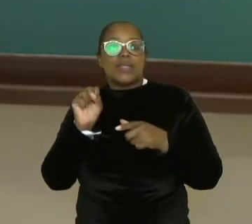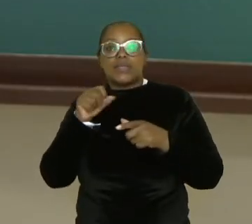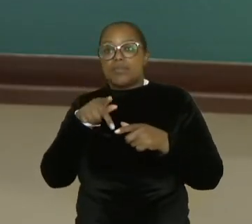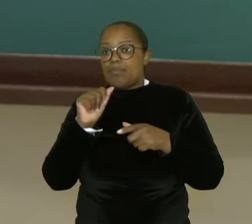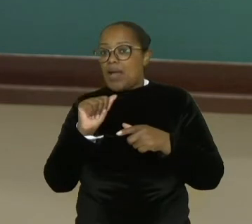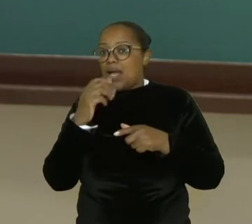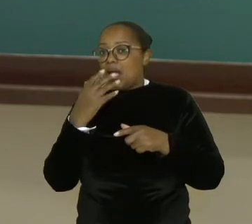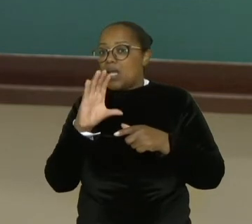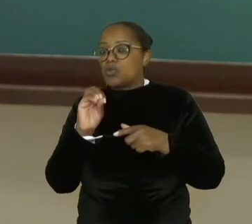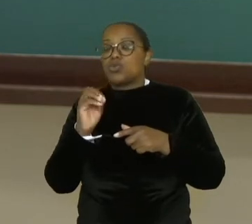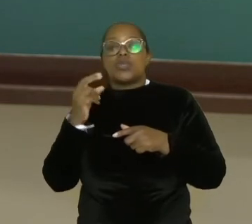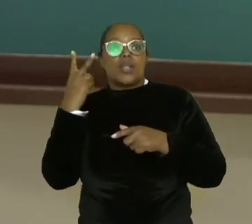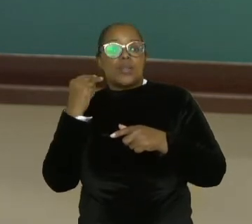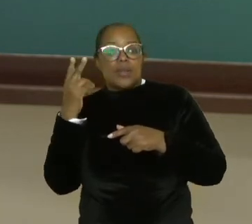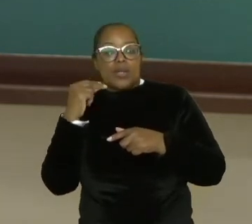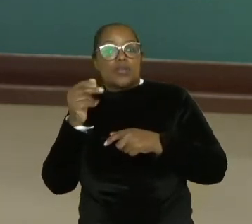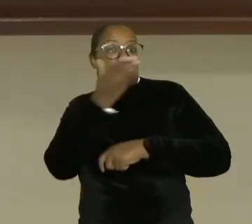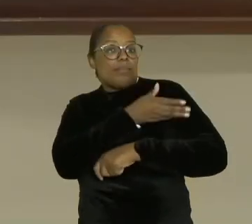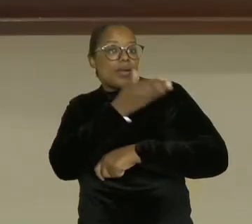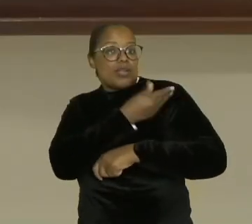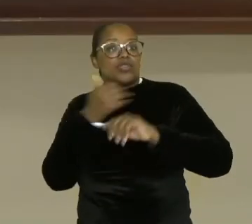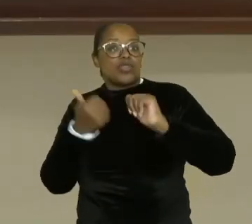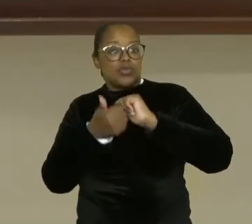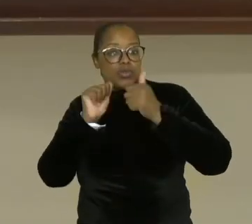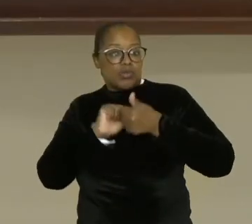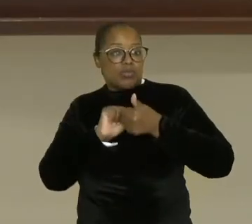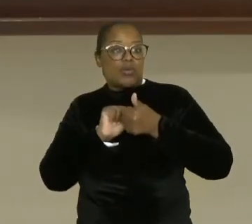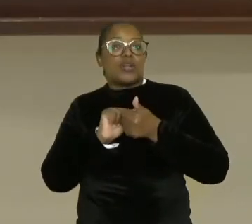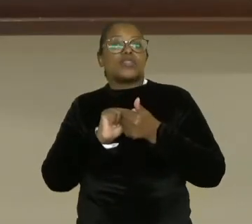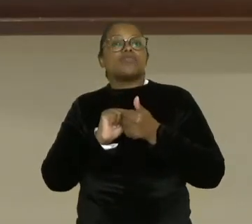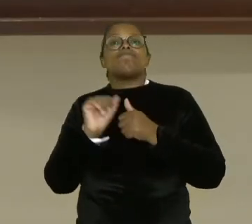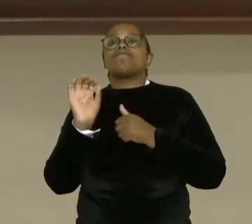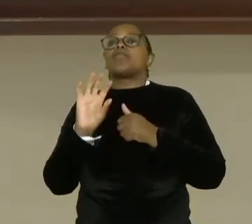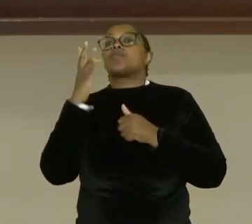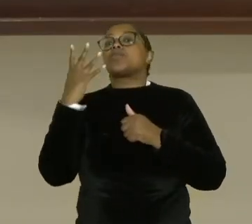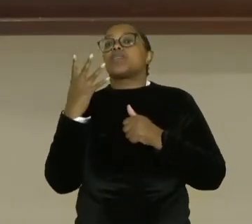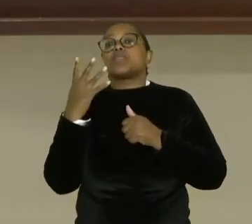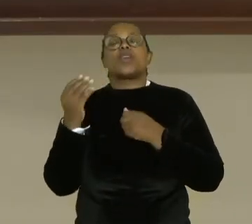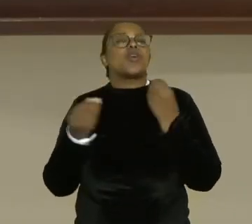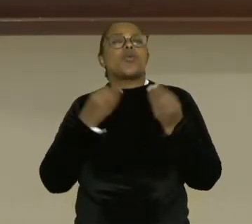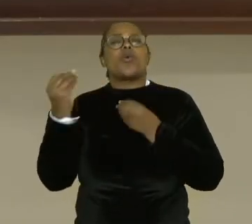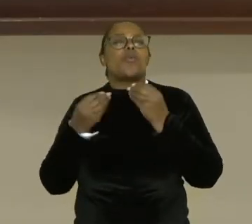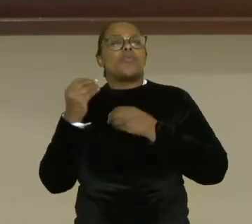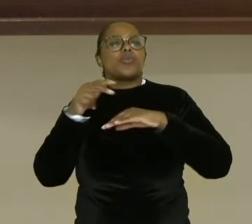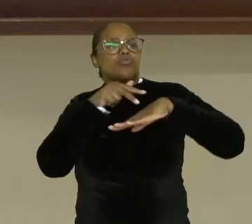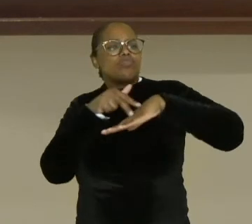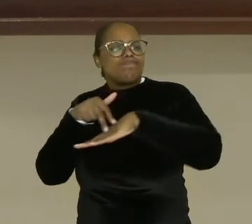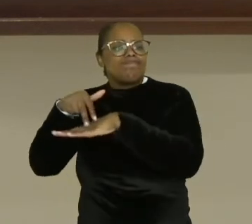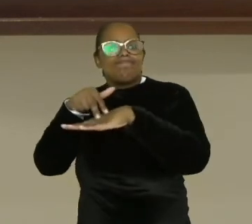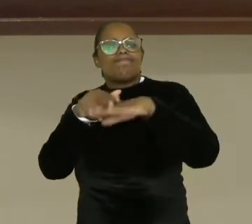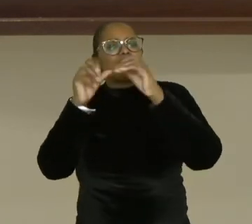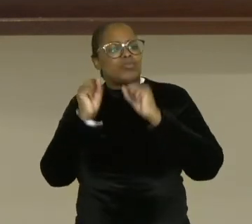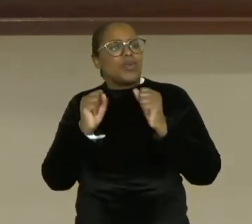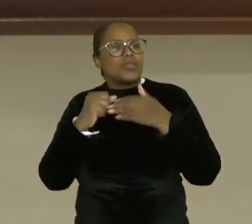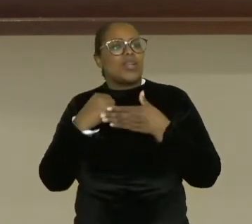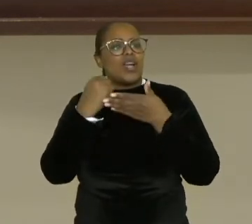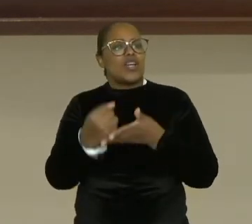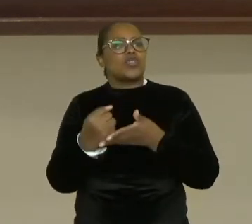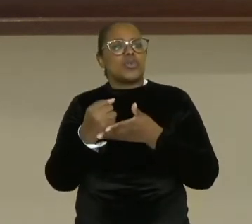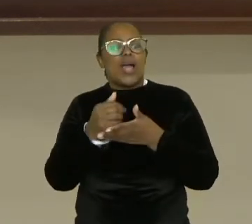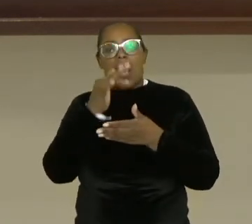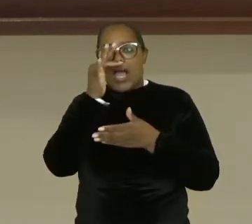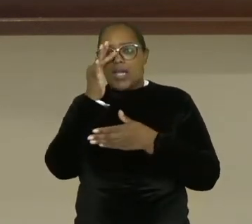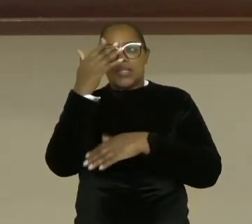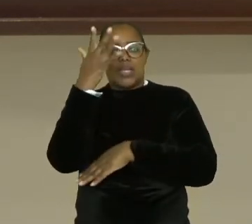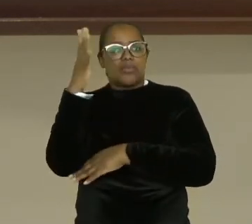naturais onde a prática do esporte acontece. Então, como que o surf pode contribuir para o impacto na natureza,